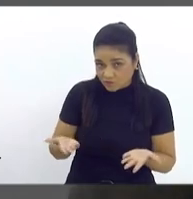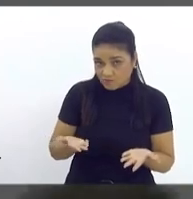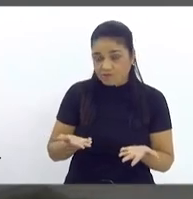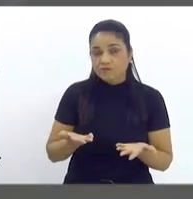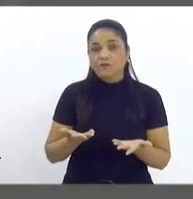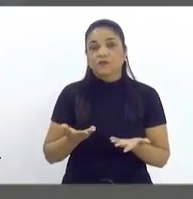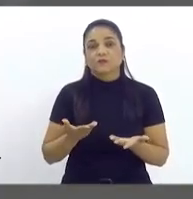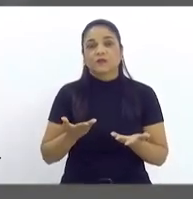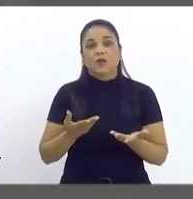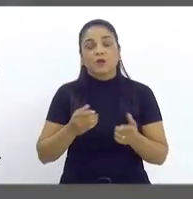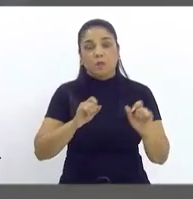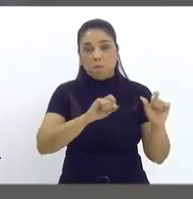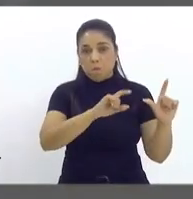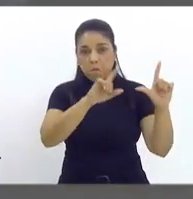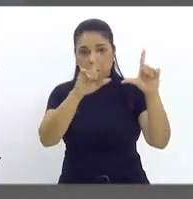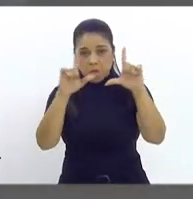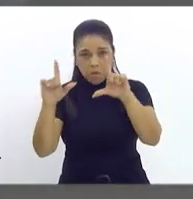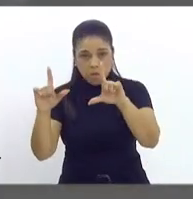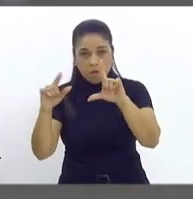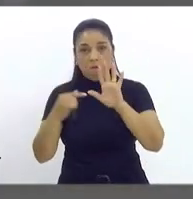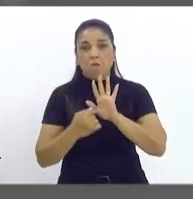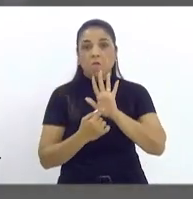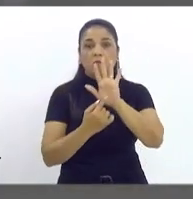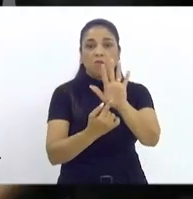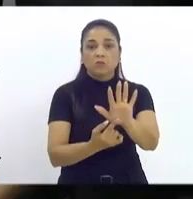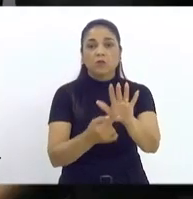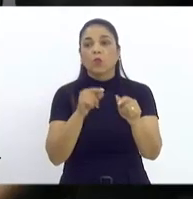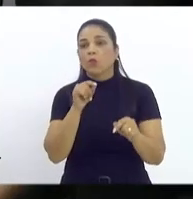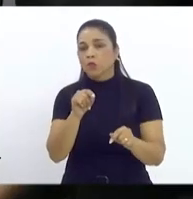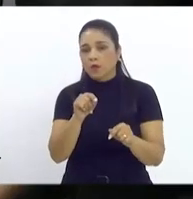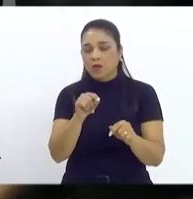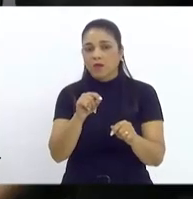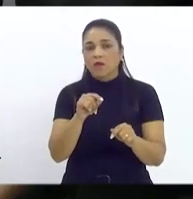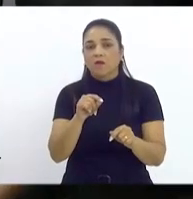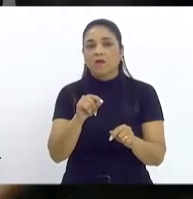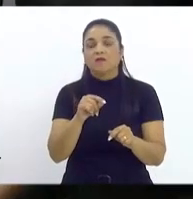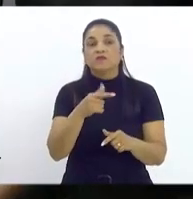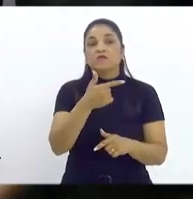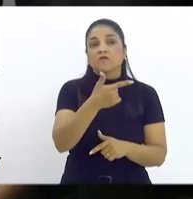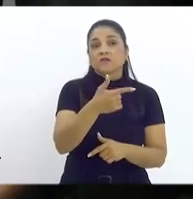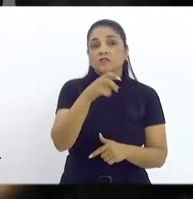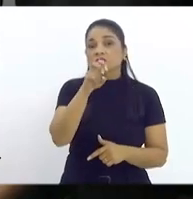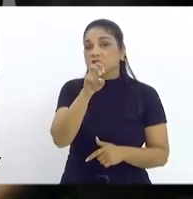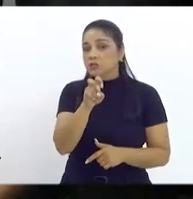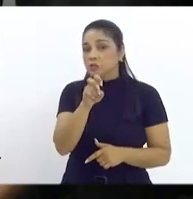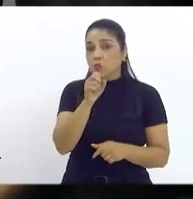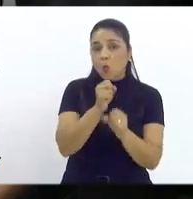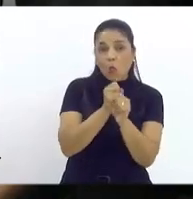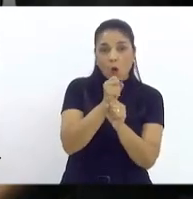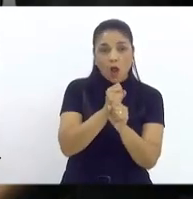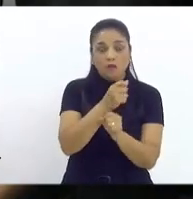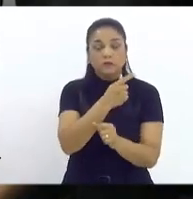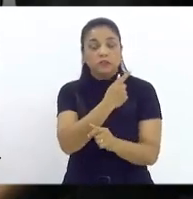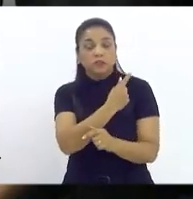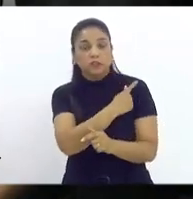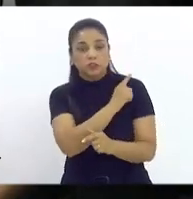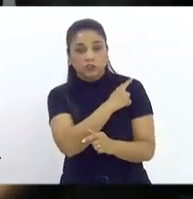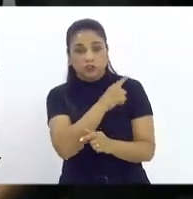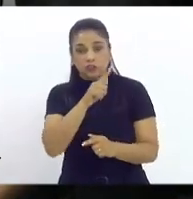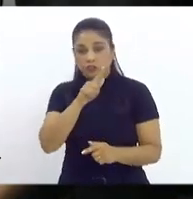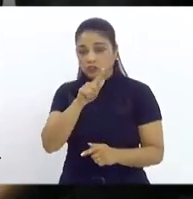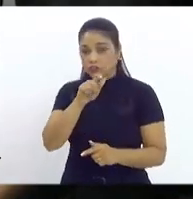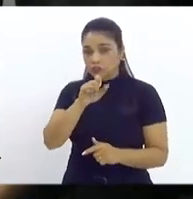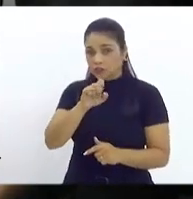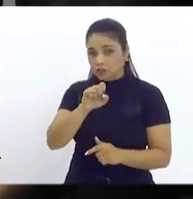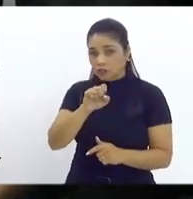dar uma visão sobre a concessão e esses 25 anos de gestão, como é que eles foram, como que